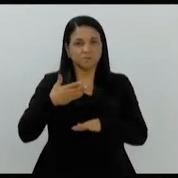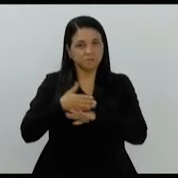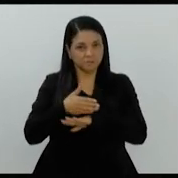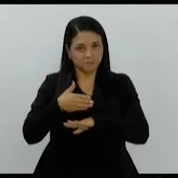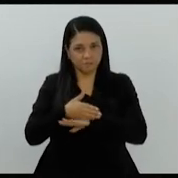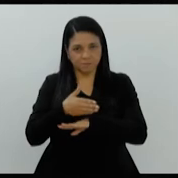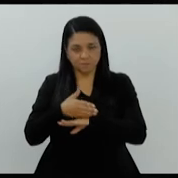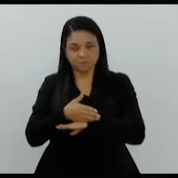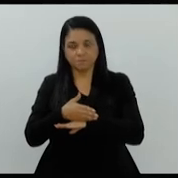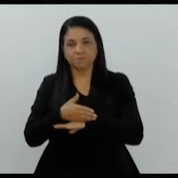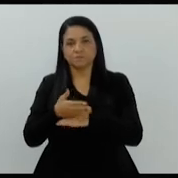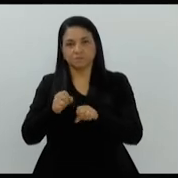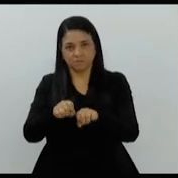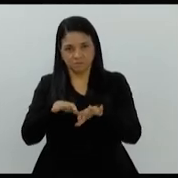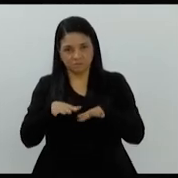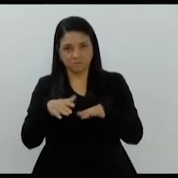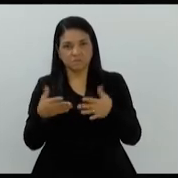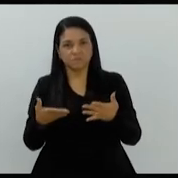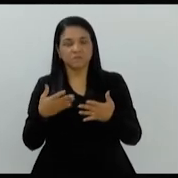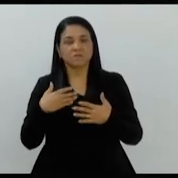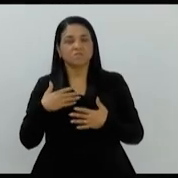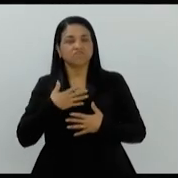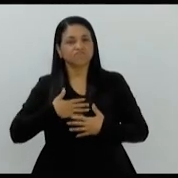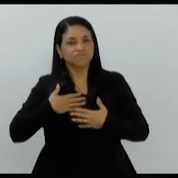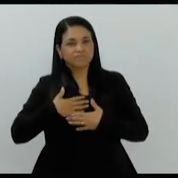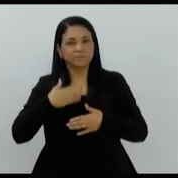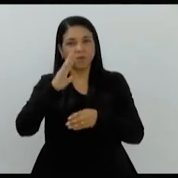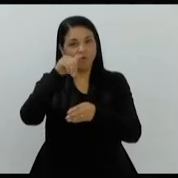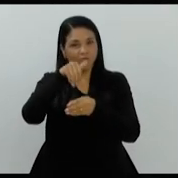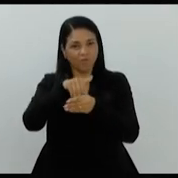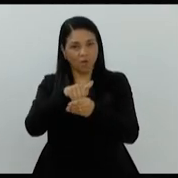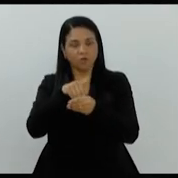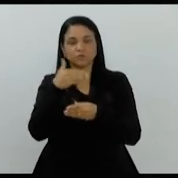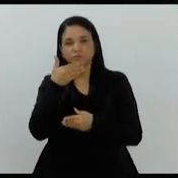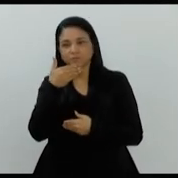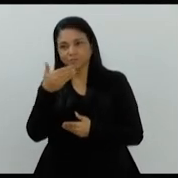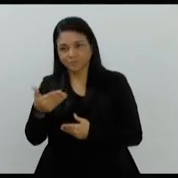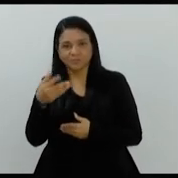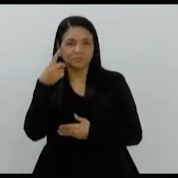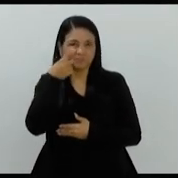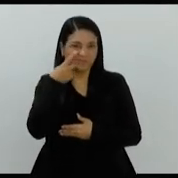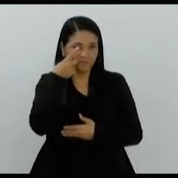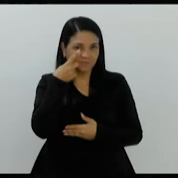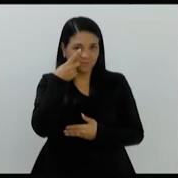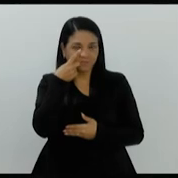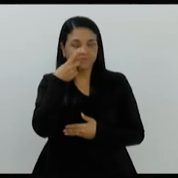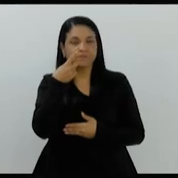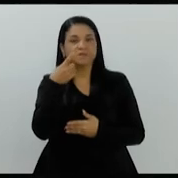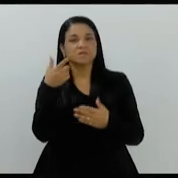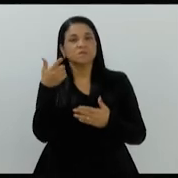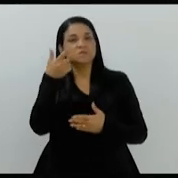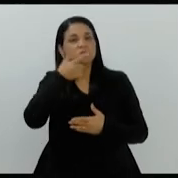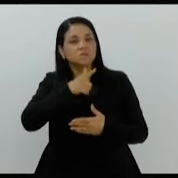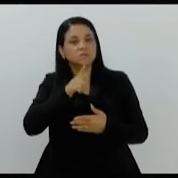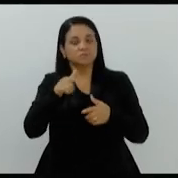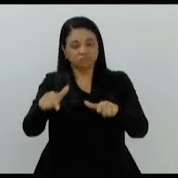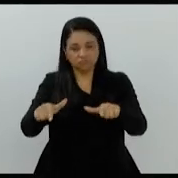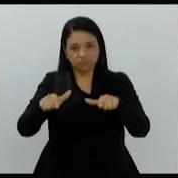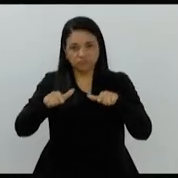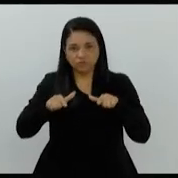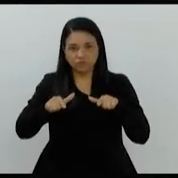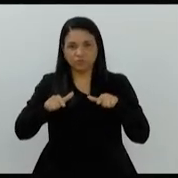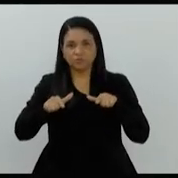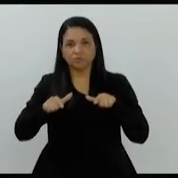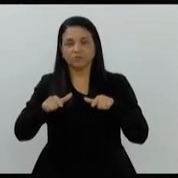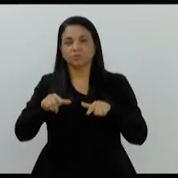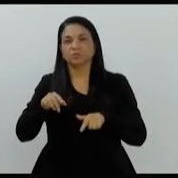prazer solicitar o voto de Vossas Excelências para que possamos dar esse título